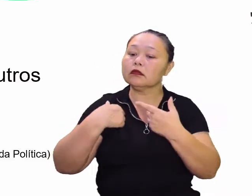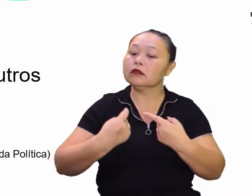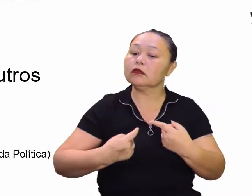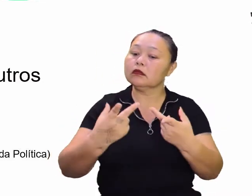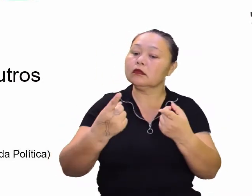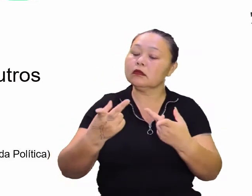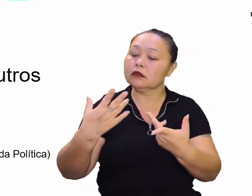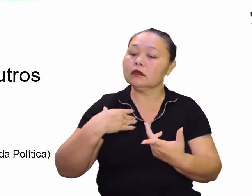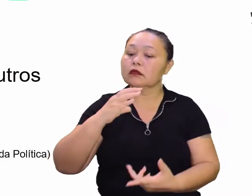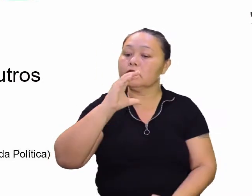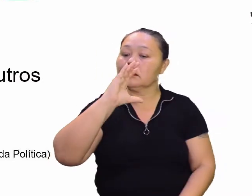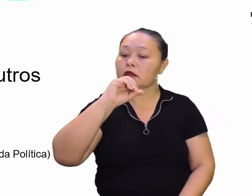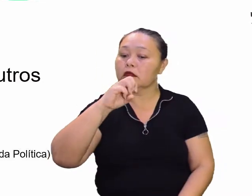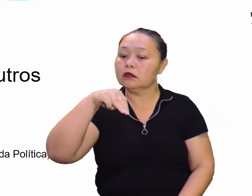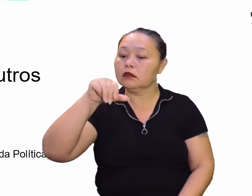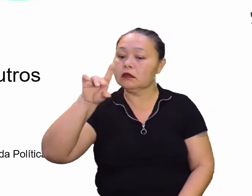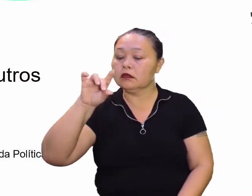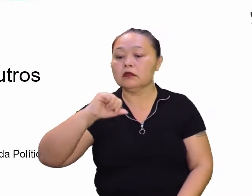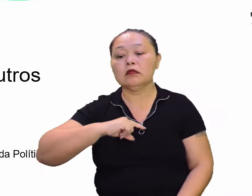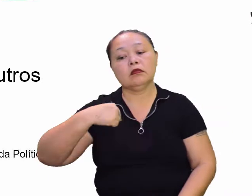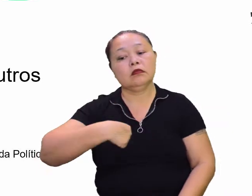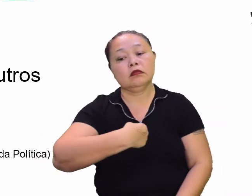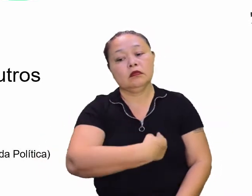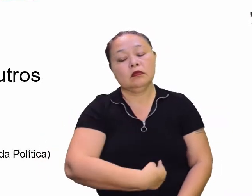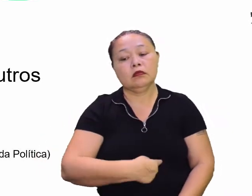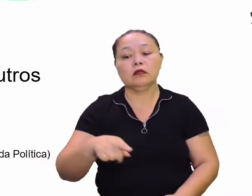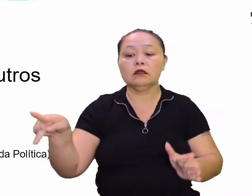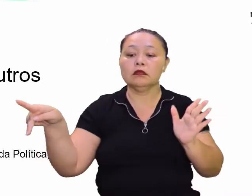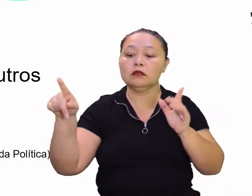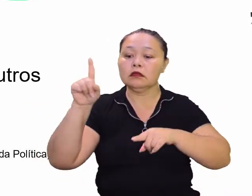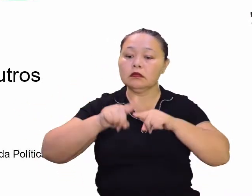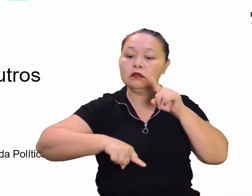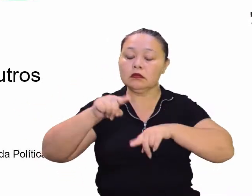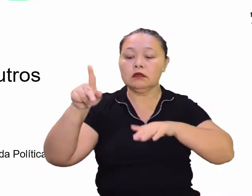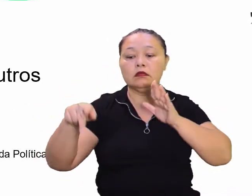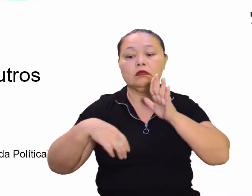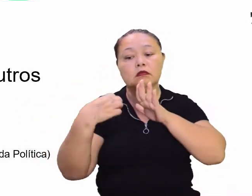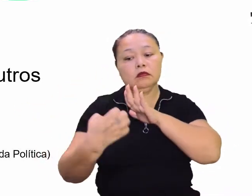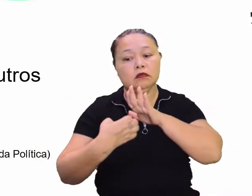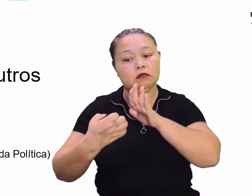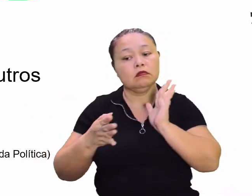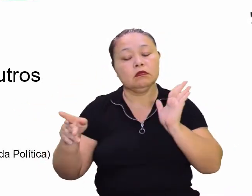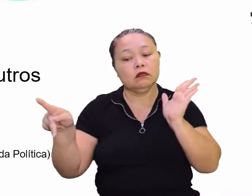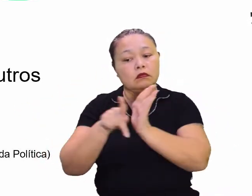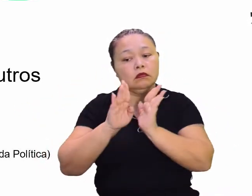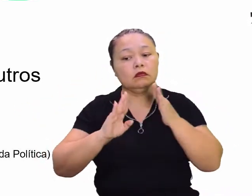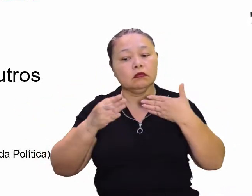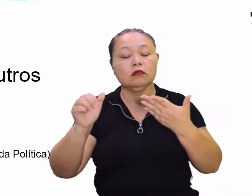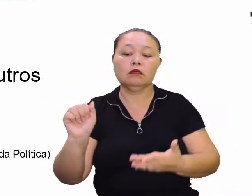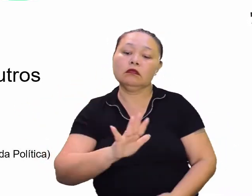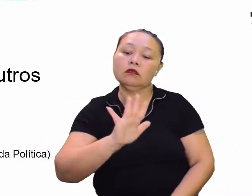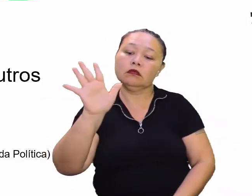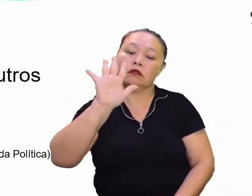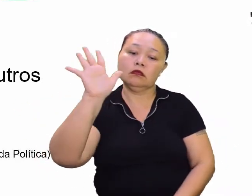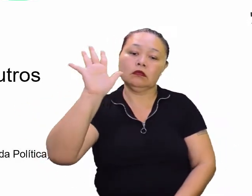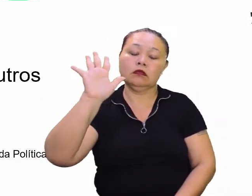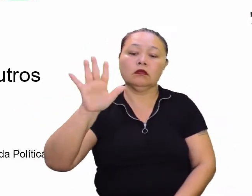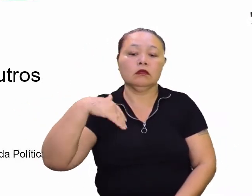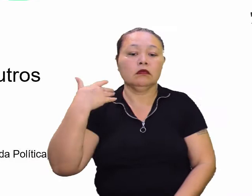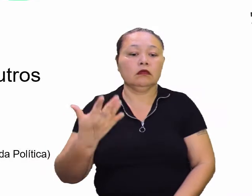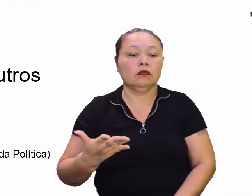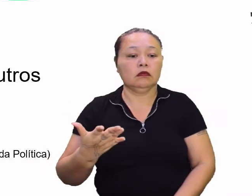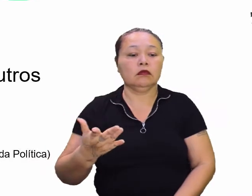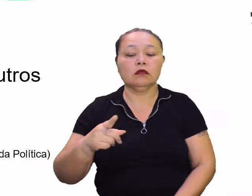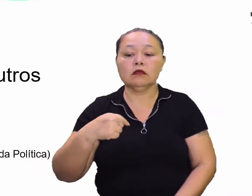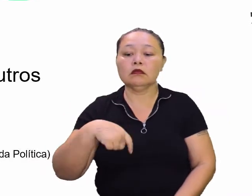commodities. Os chineses já fazem produto industrializado. Exato. É mais caro.